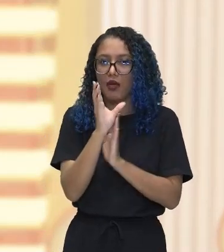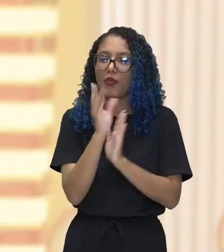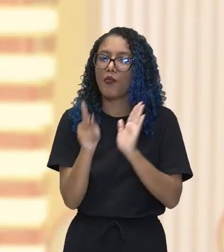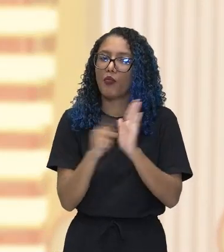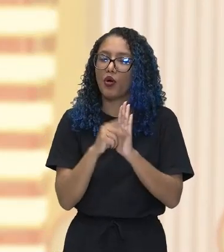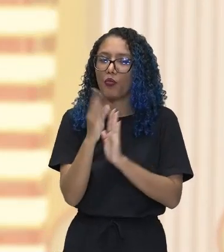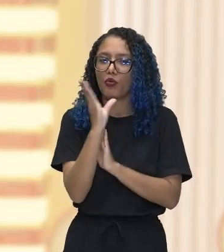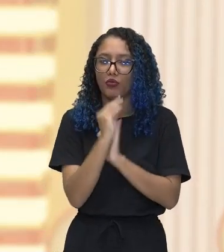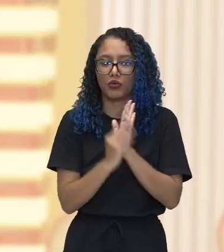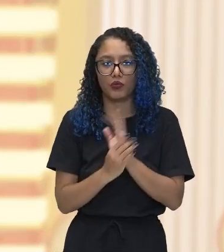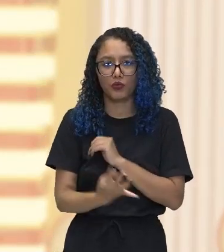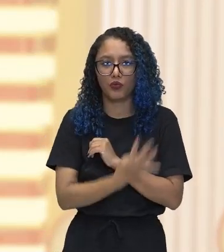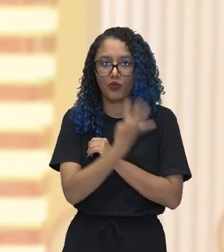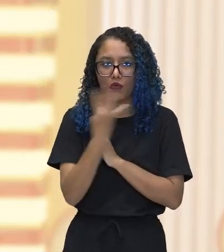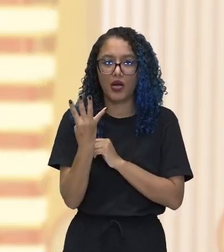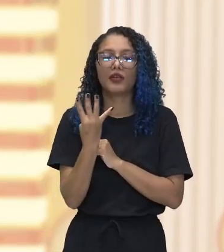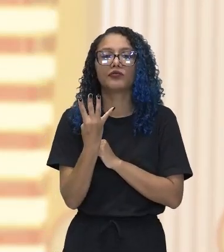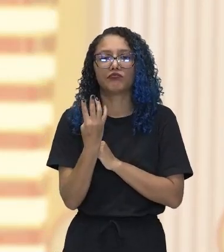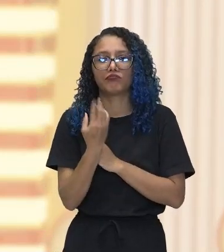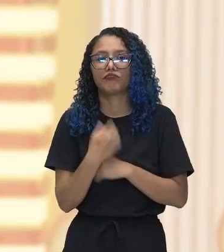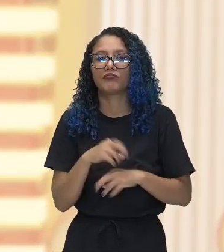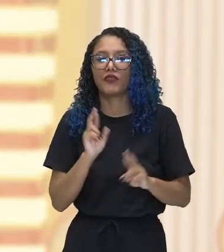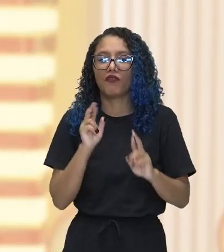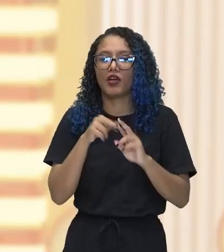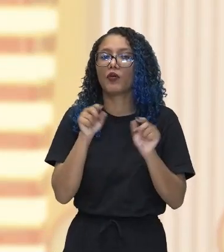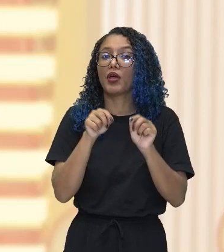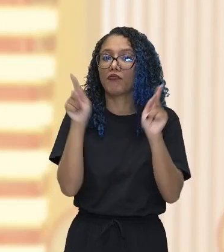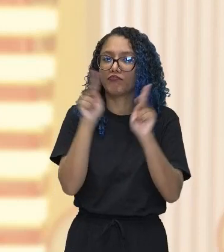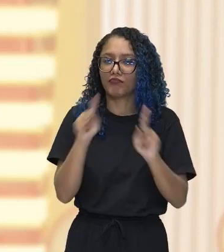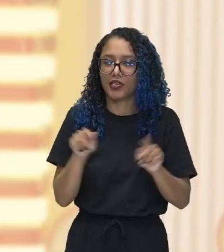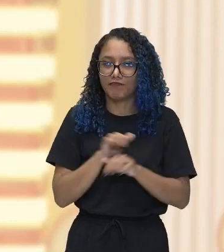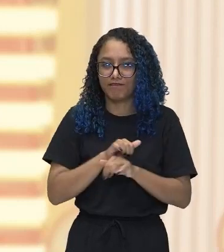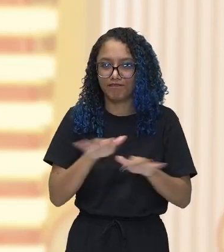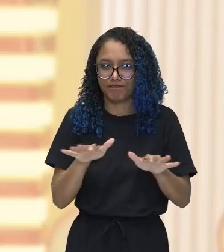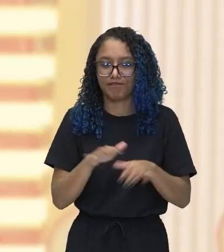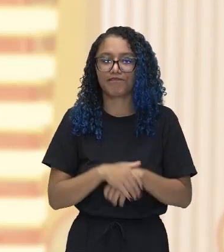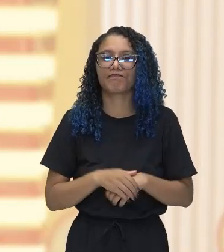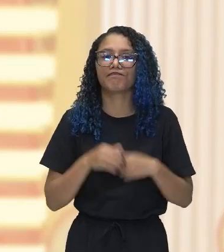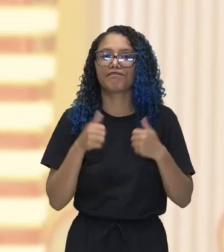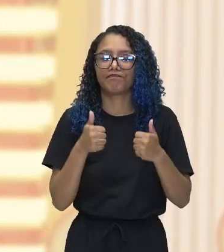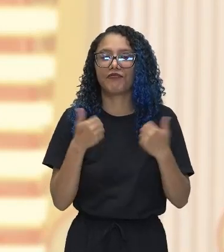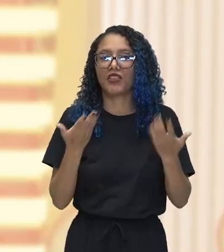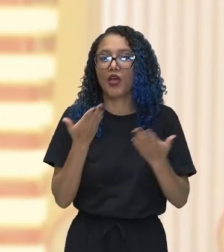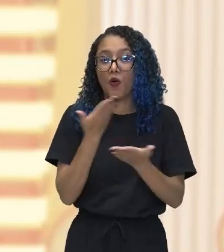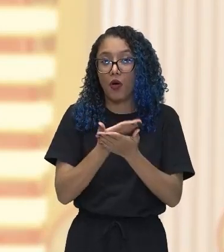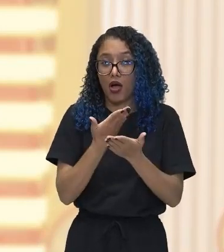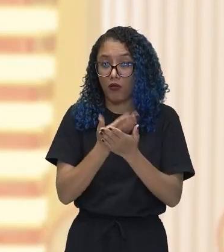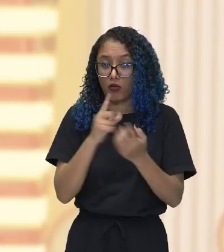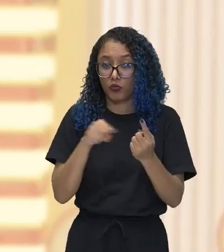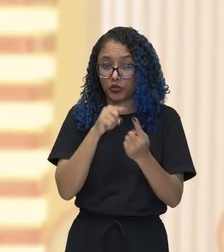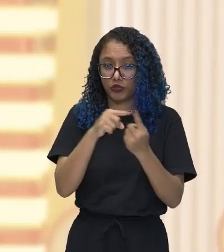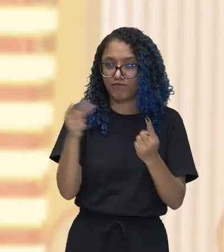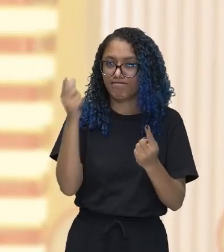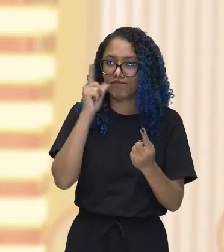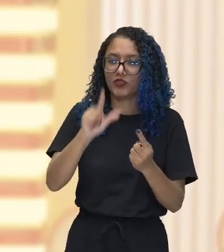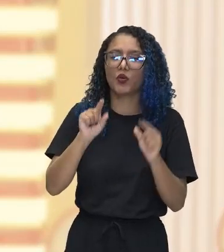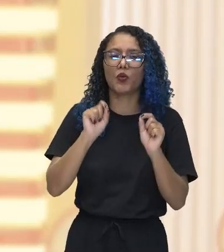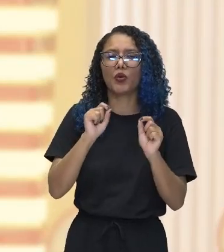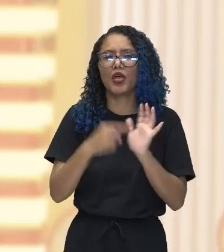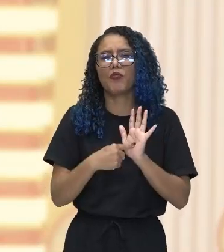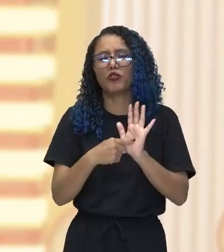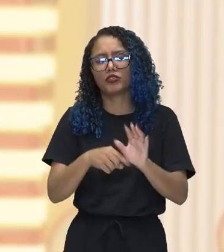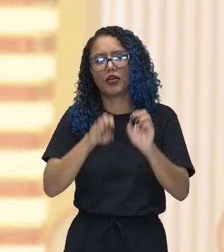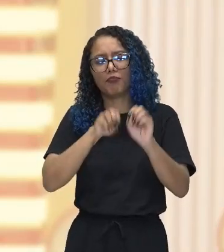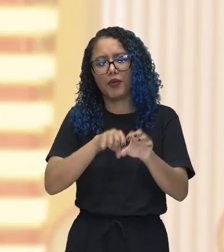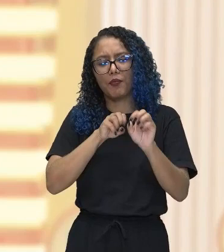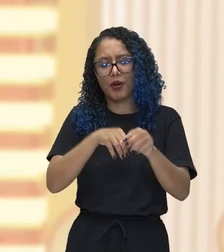4, ligado, então, aí à cultura de paz. Então, eu atingi o meu objetivo, que era, então, trabalhar com vocês, não é